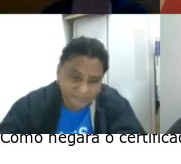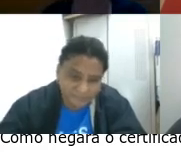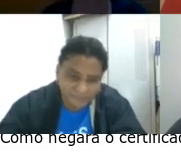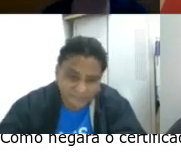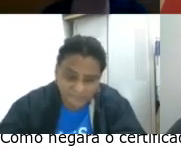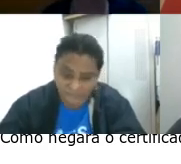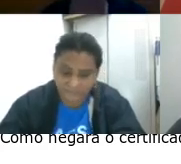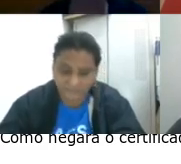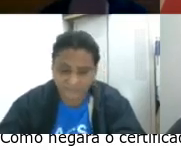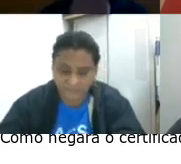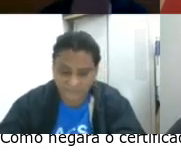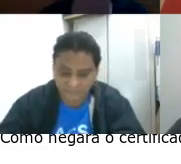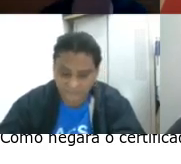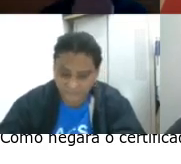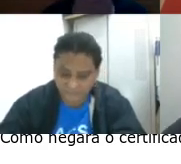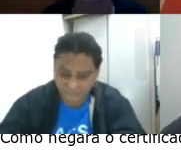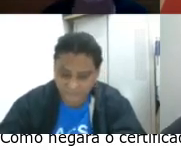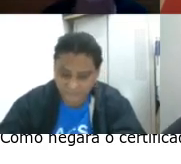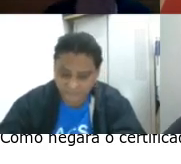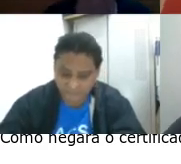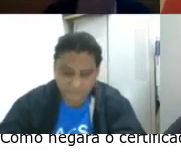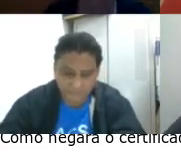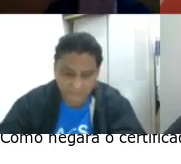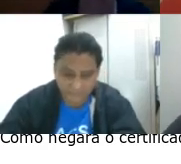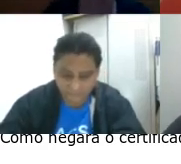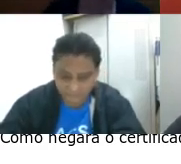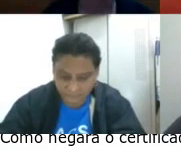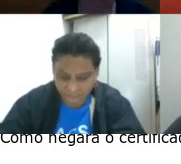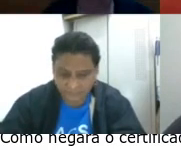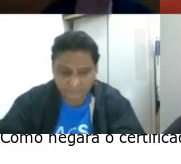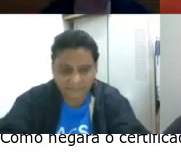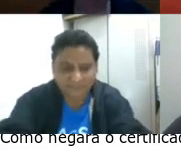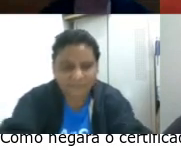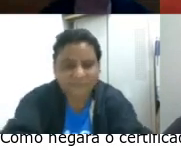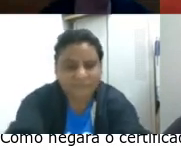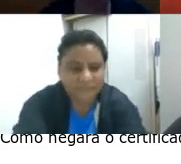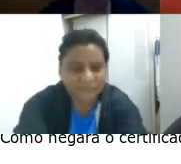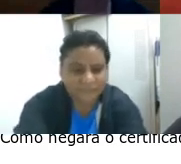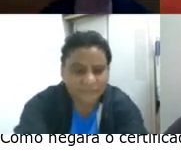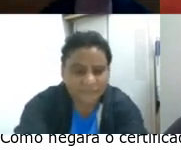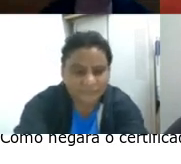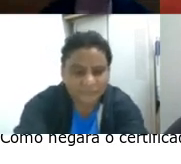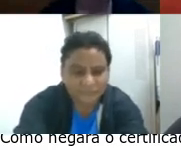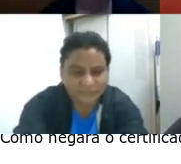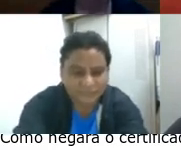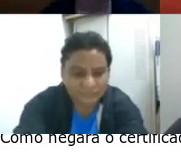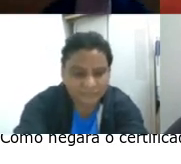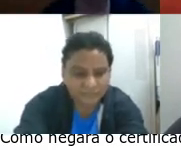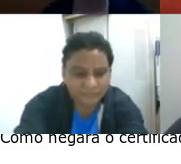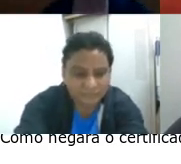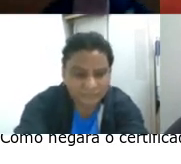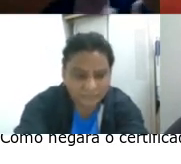entendeu é difícil mas é necessário é difícil mas não tem outra forma